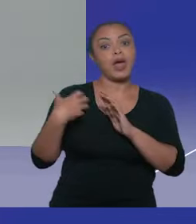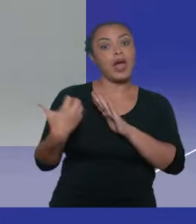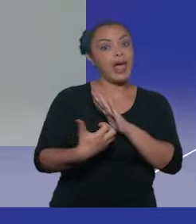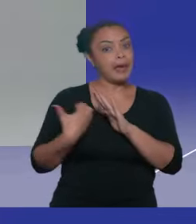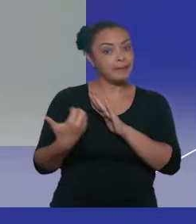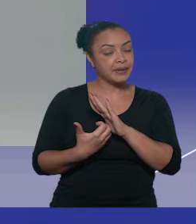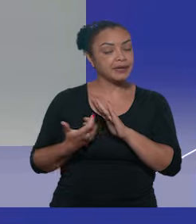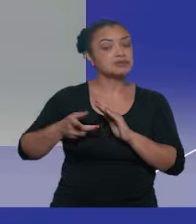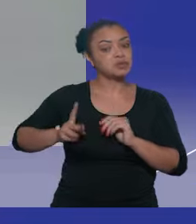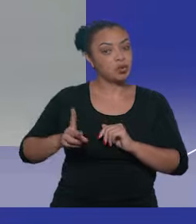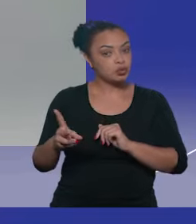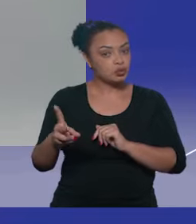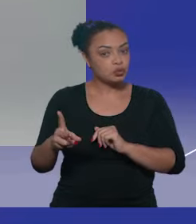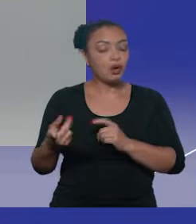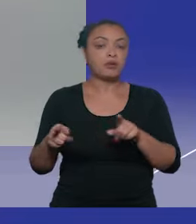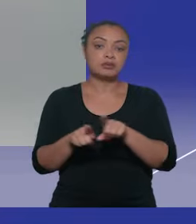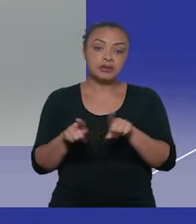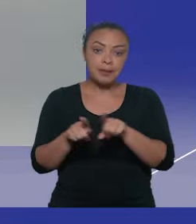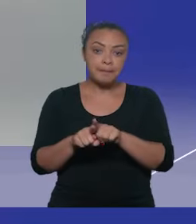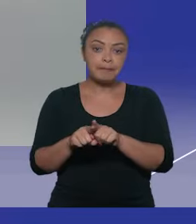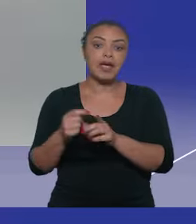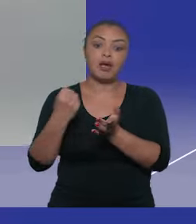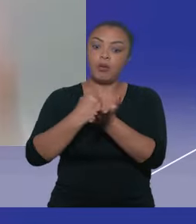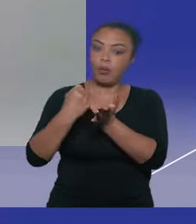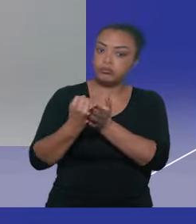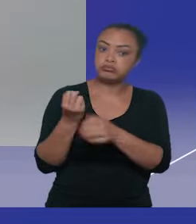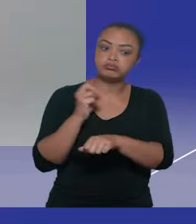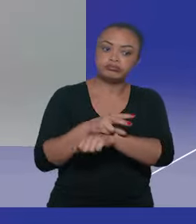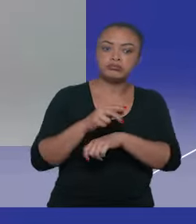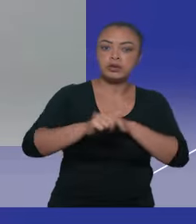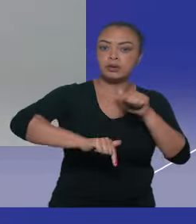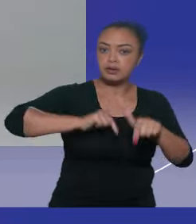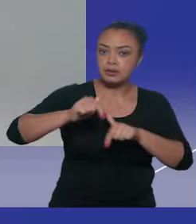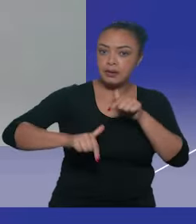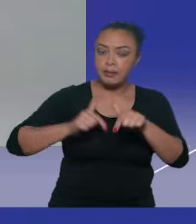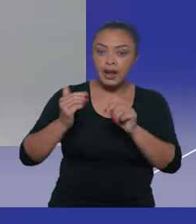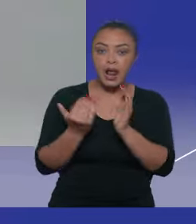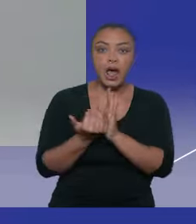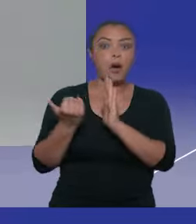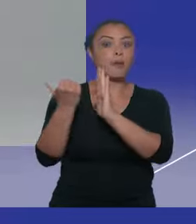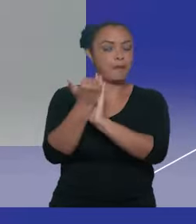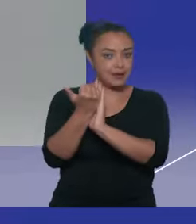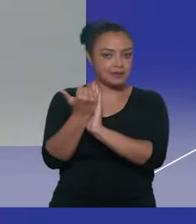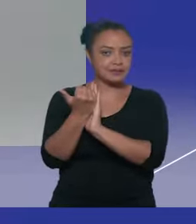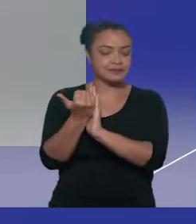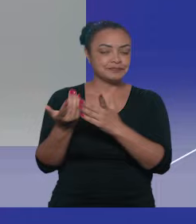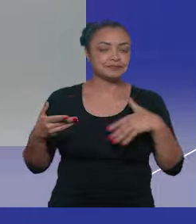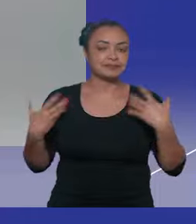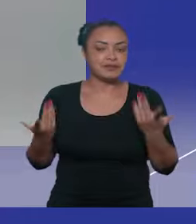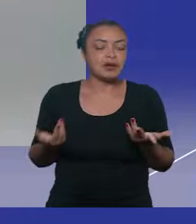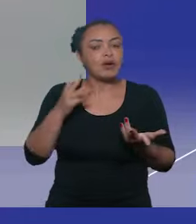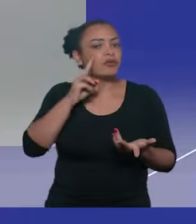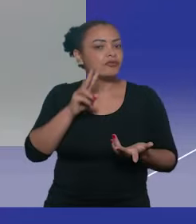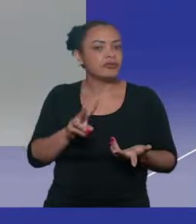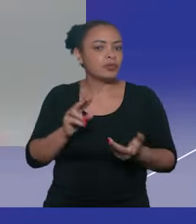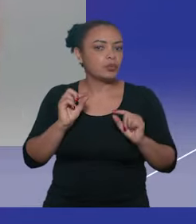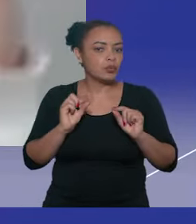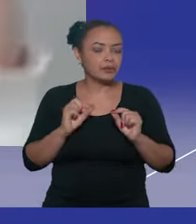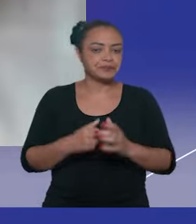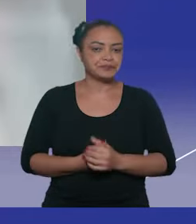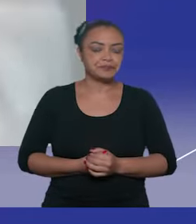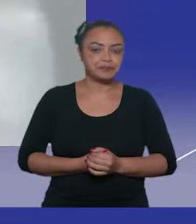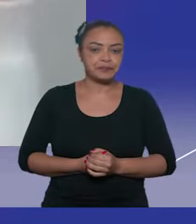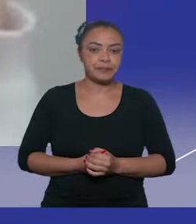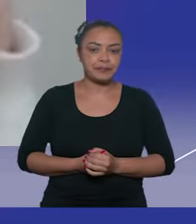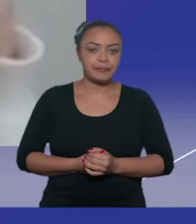também sobreviveram e continuaram contratando e contrataram mais para atender esses novos serviços que estavam sendo demandados. Então, a gente viu